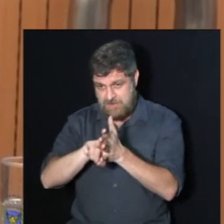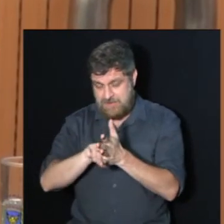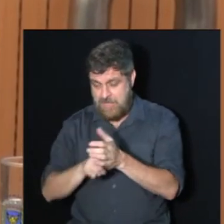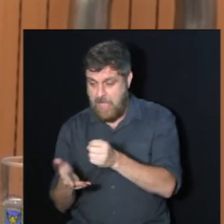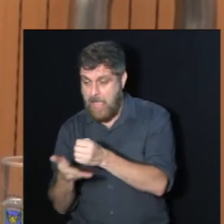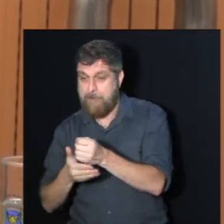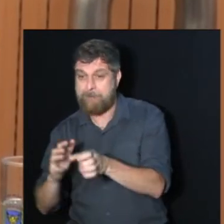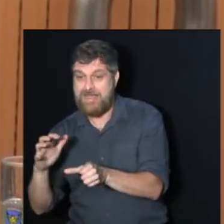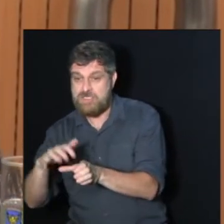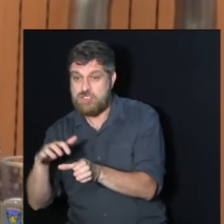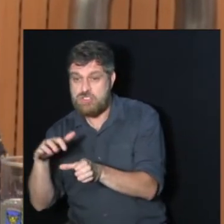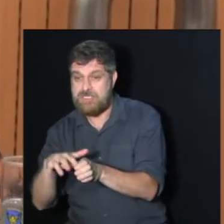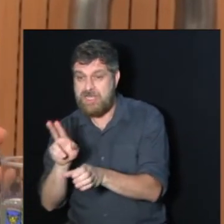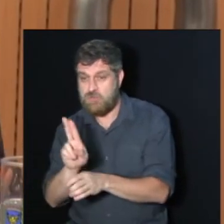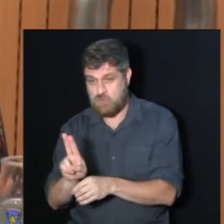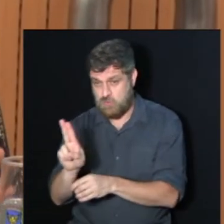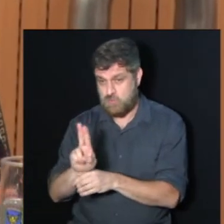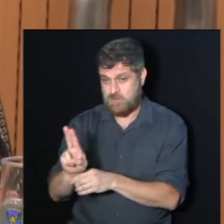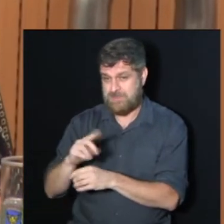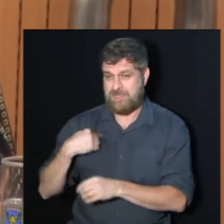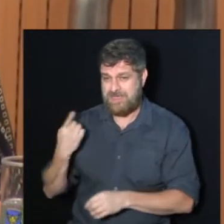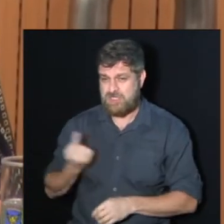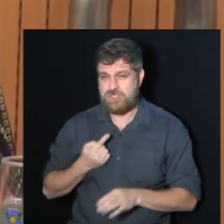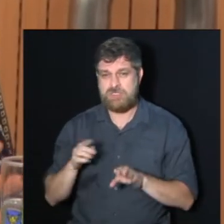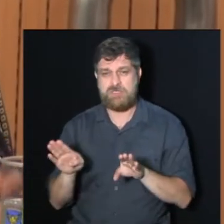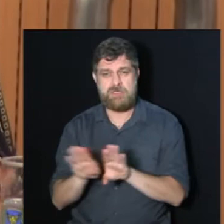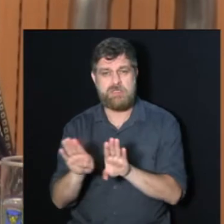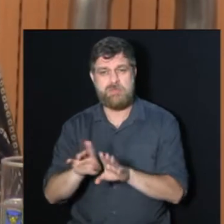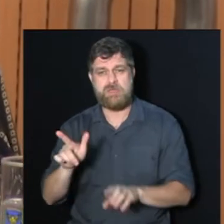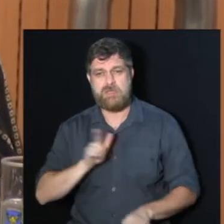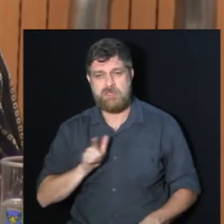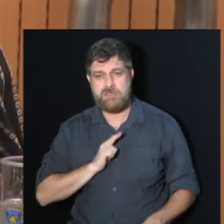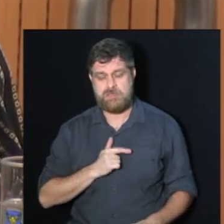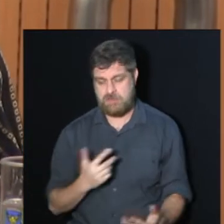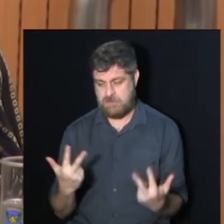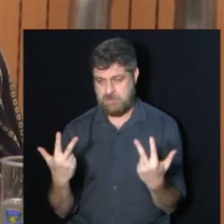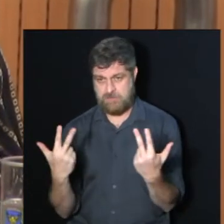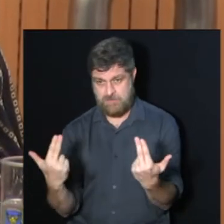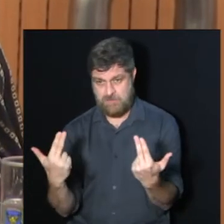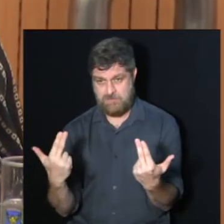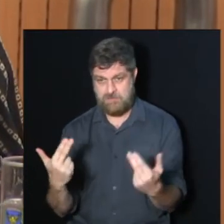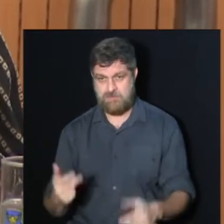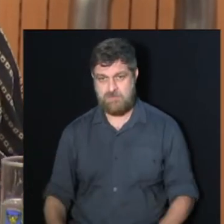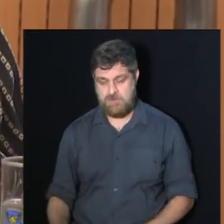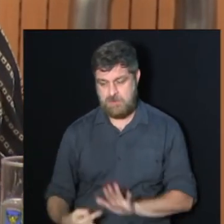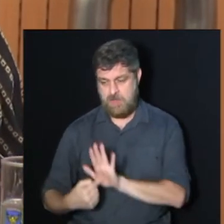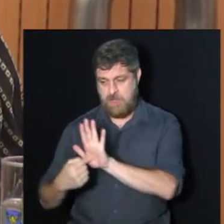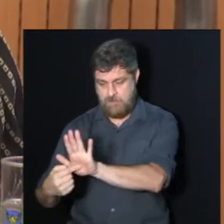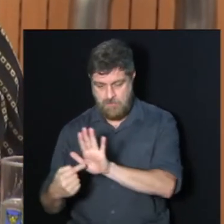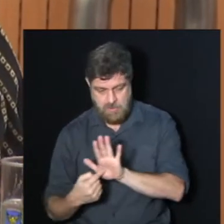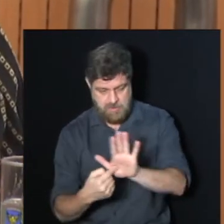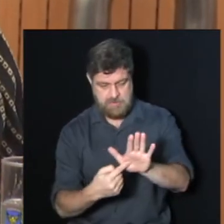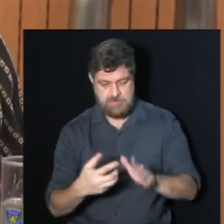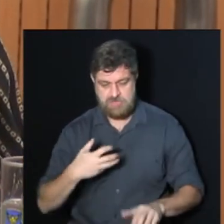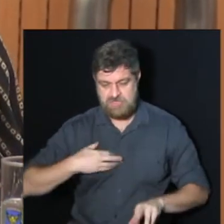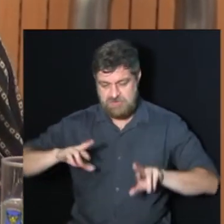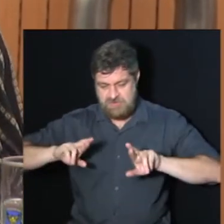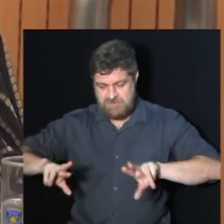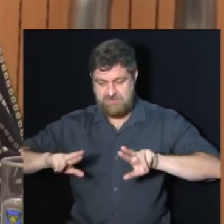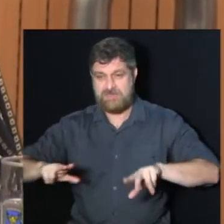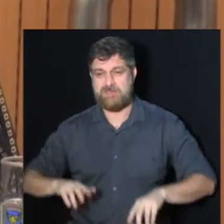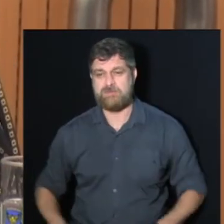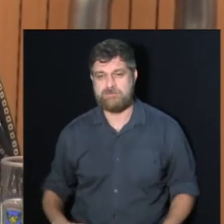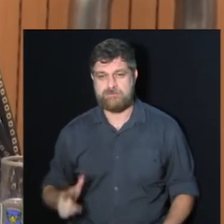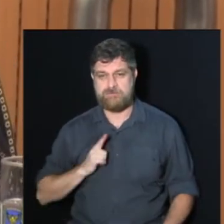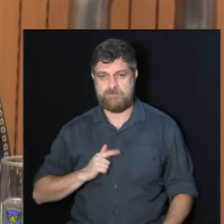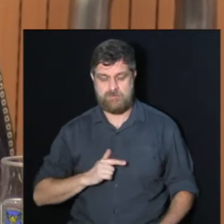dados diferente também, a gente tem o mesmo fenômeno mostrado de forma distinta. Então, por exemplo, no mapa